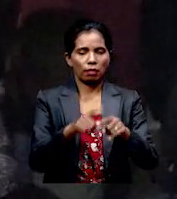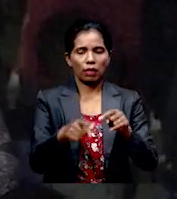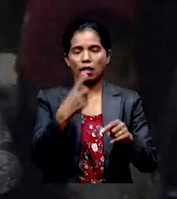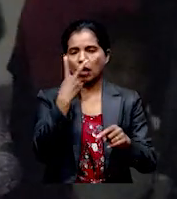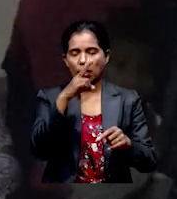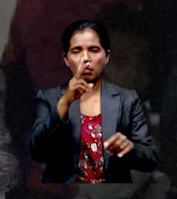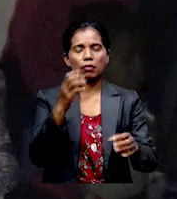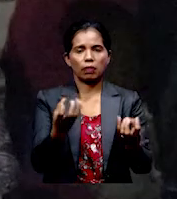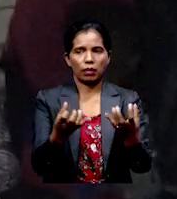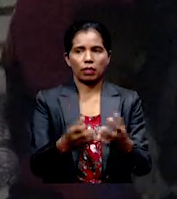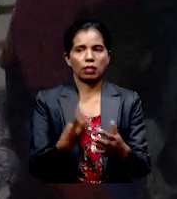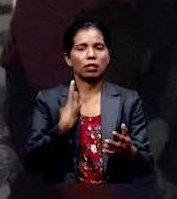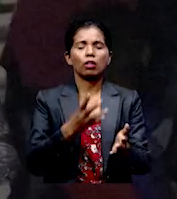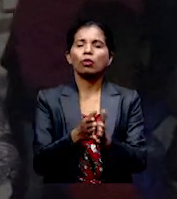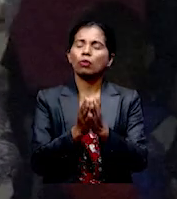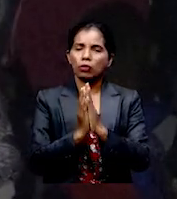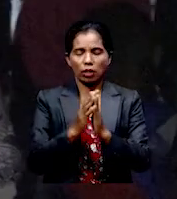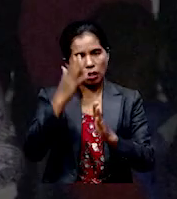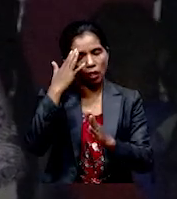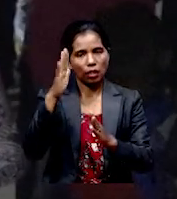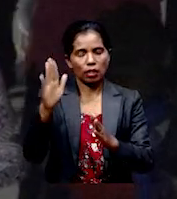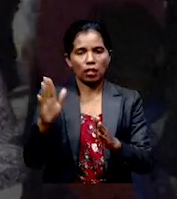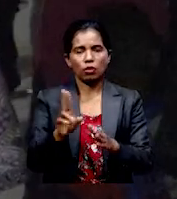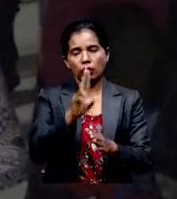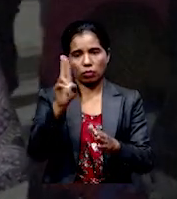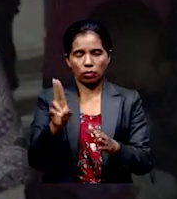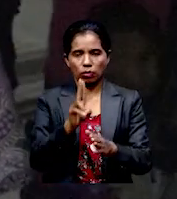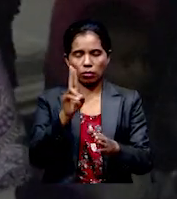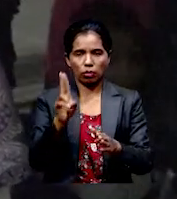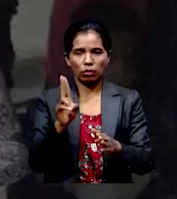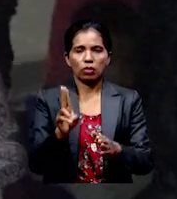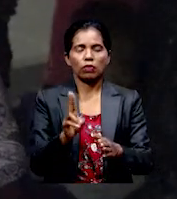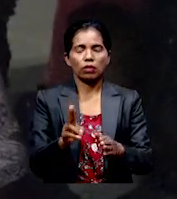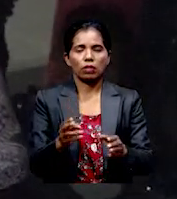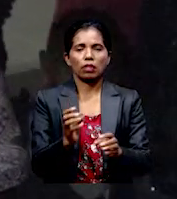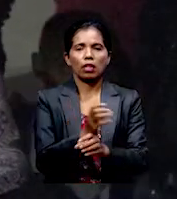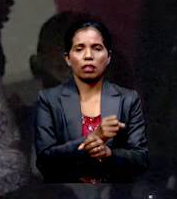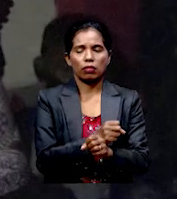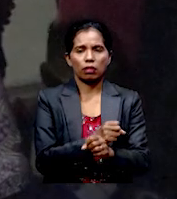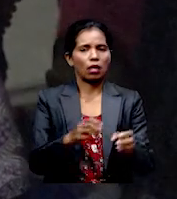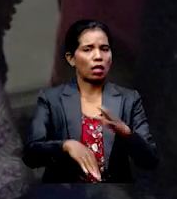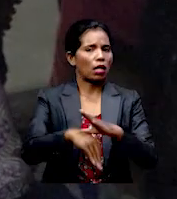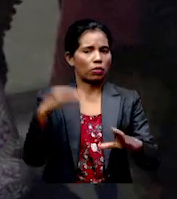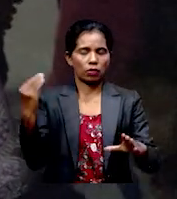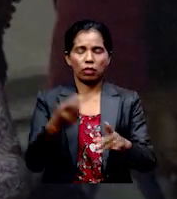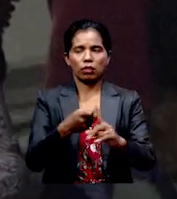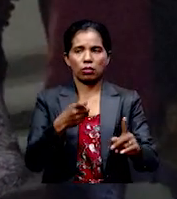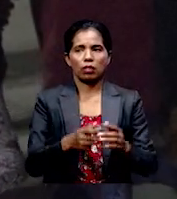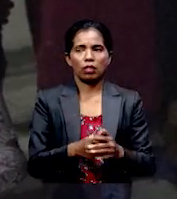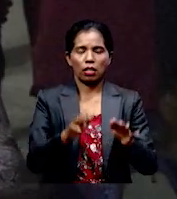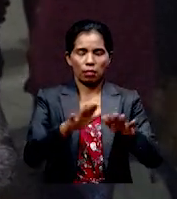bot. Ita husu tuire lahatene halo gestão, gestor drone lahatene sai dit. Ita labarik tim